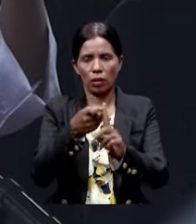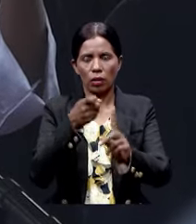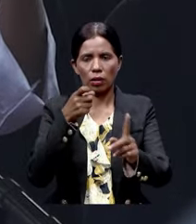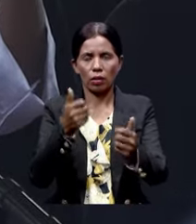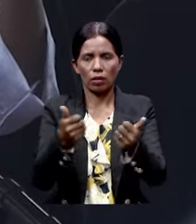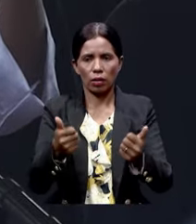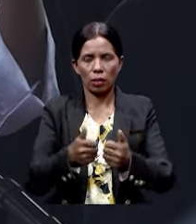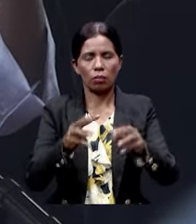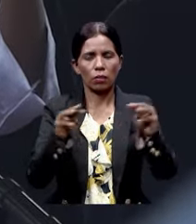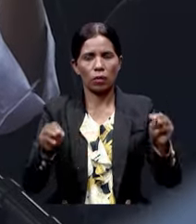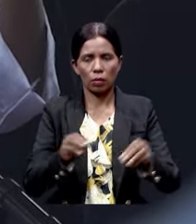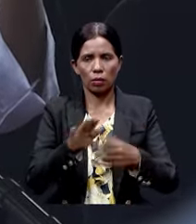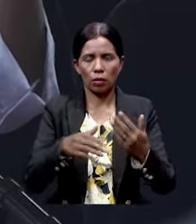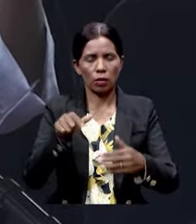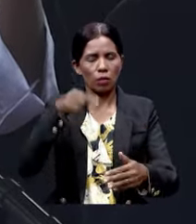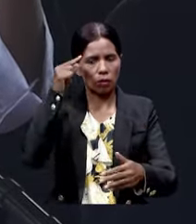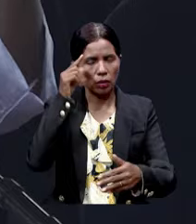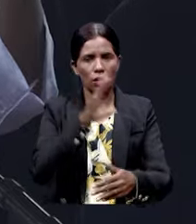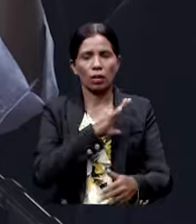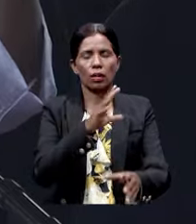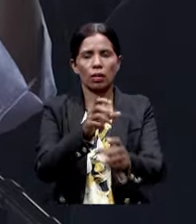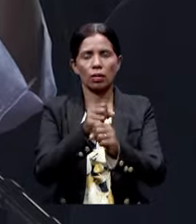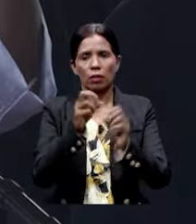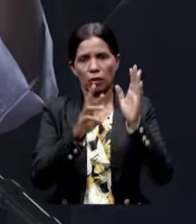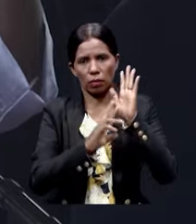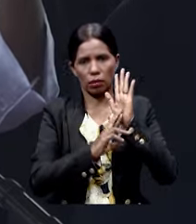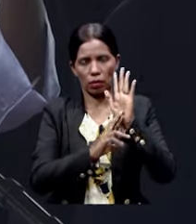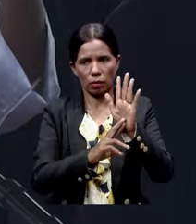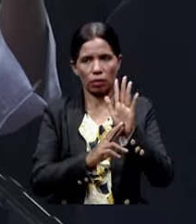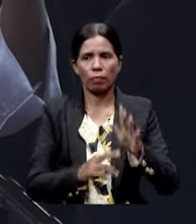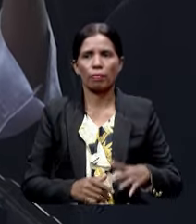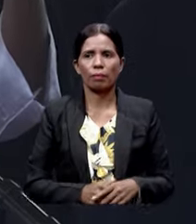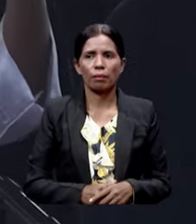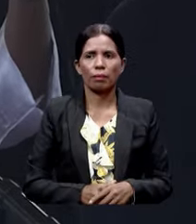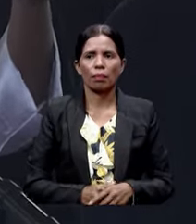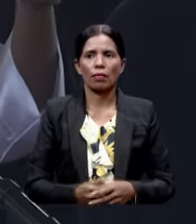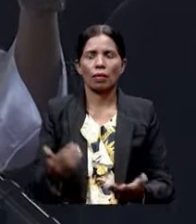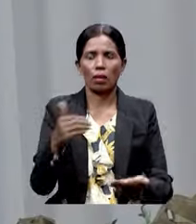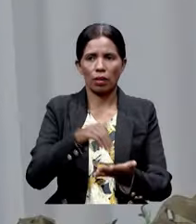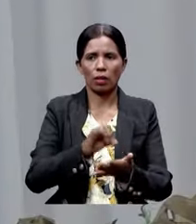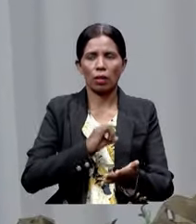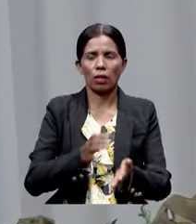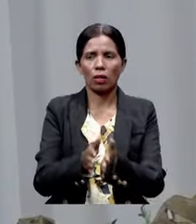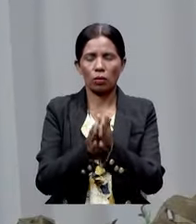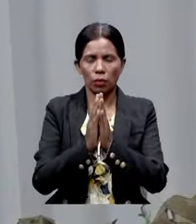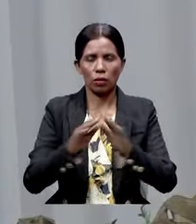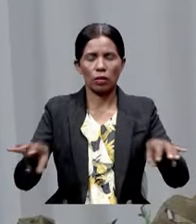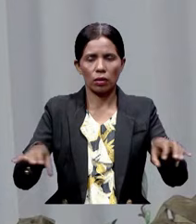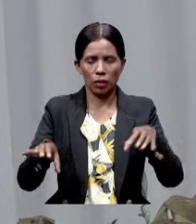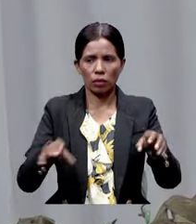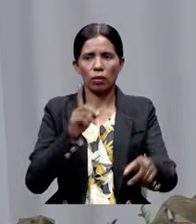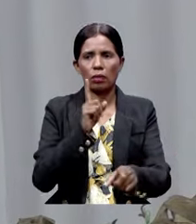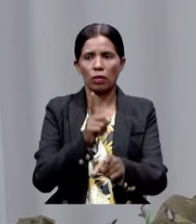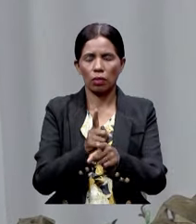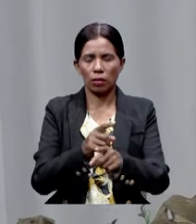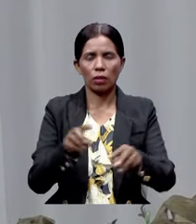autoridade municipal Sira no governo central em cima de relatório. Da lei da TANA Ruhu ba serviços,